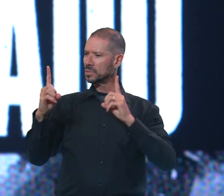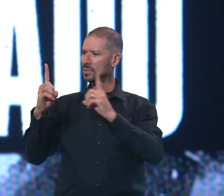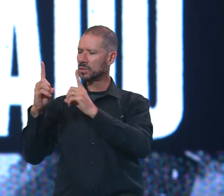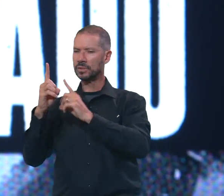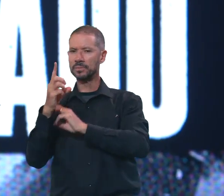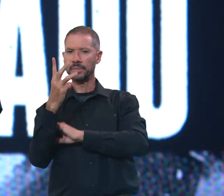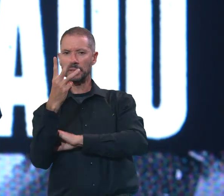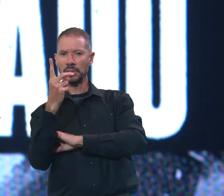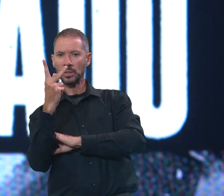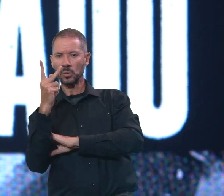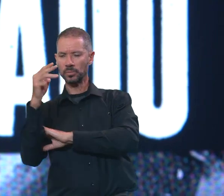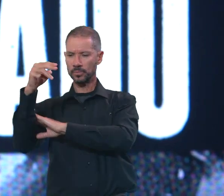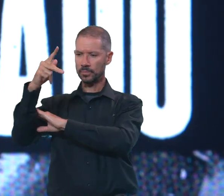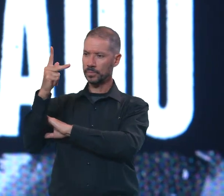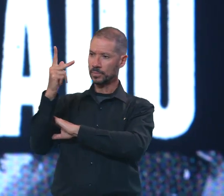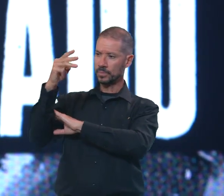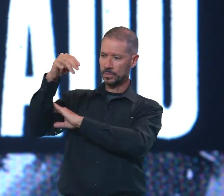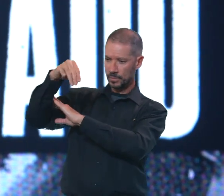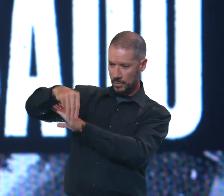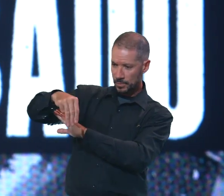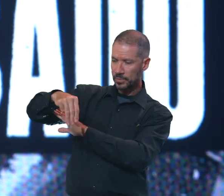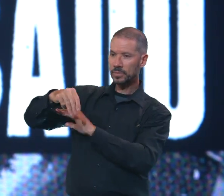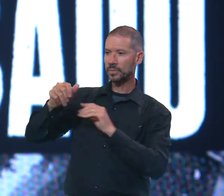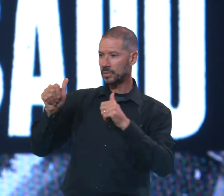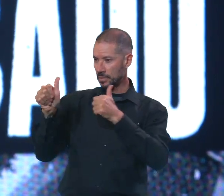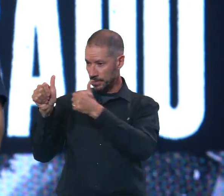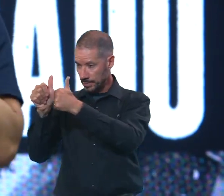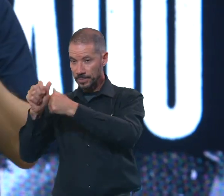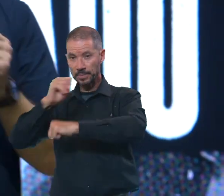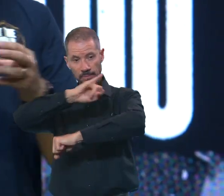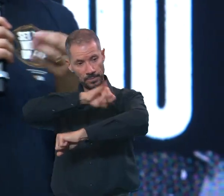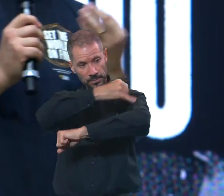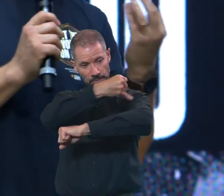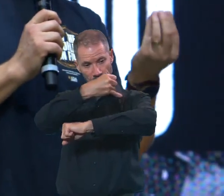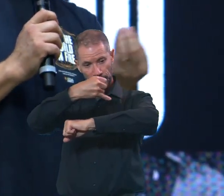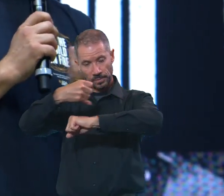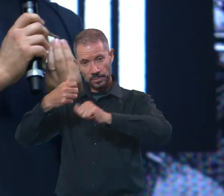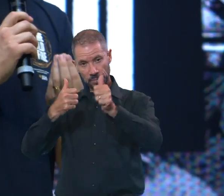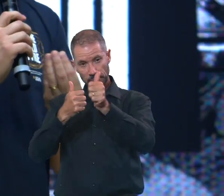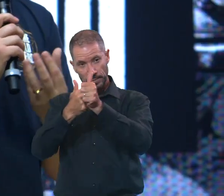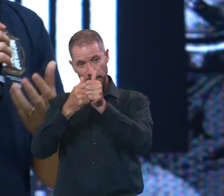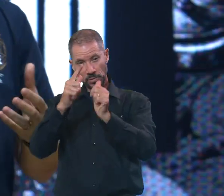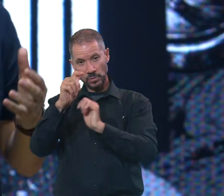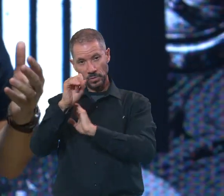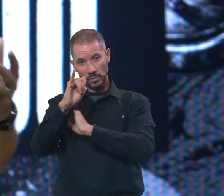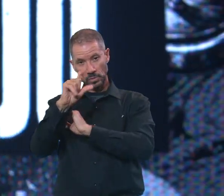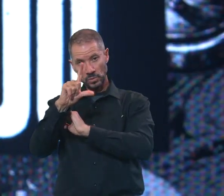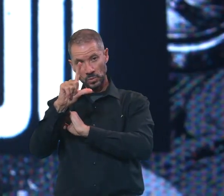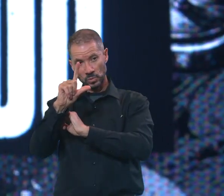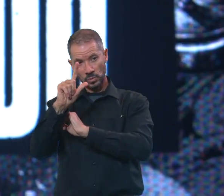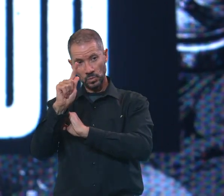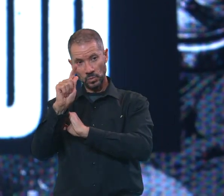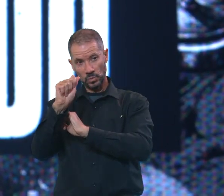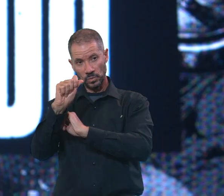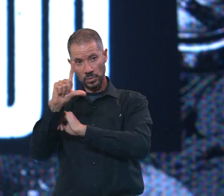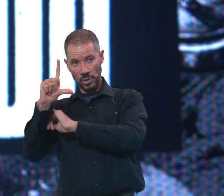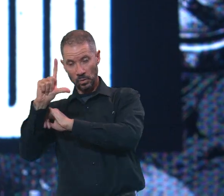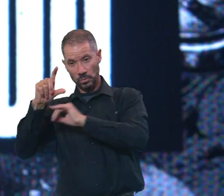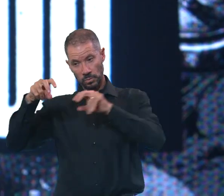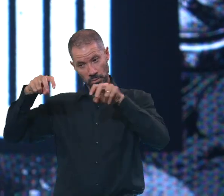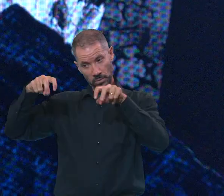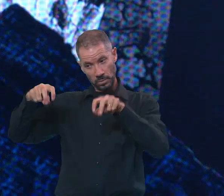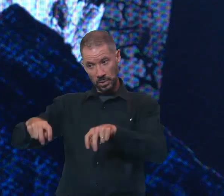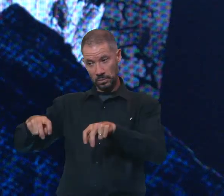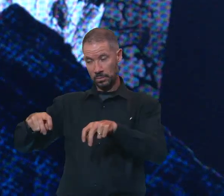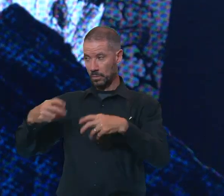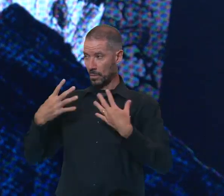32 quilômetros até as margens do Jordão, perto de Gilgal, uma cidade muito conhecida no tempo bíblico, onde eles vão se assentar naquele lugar